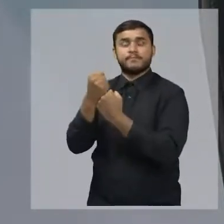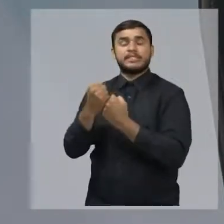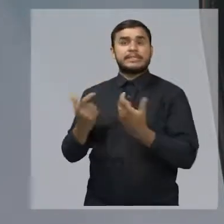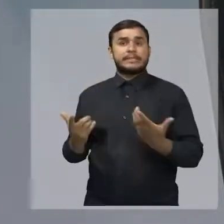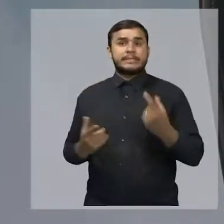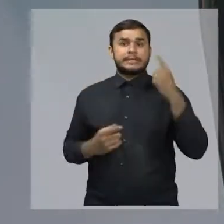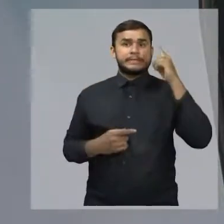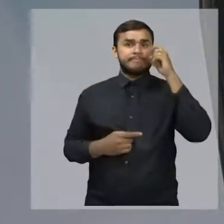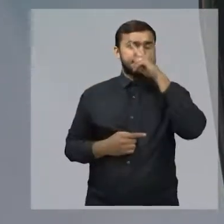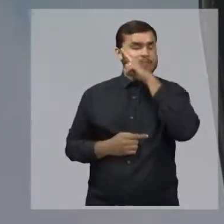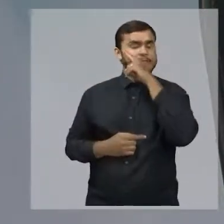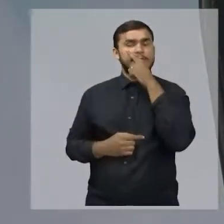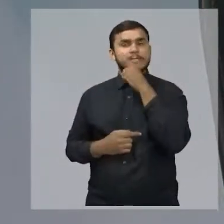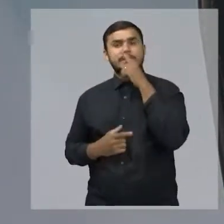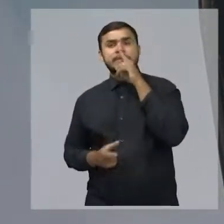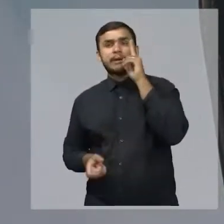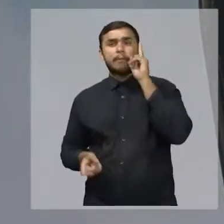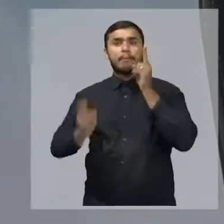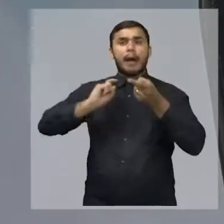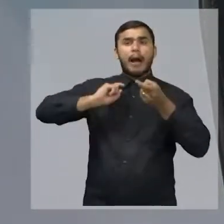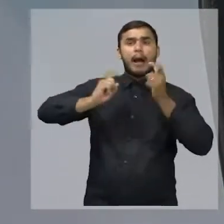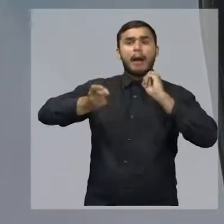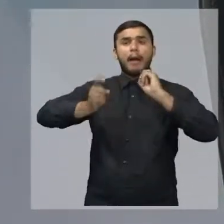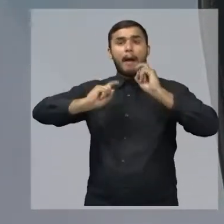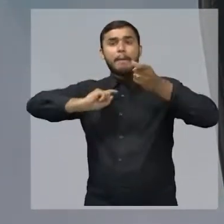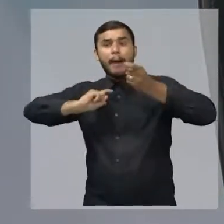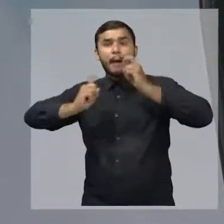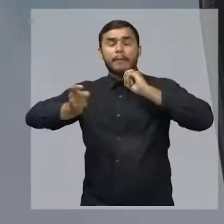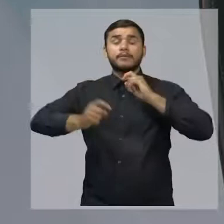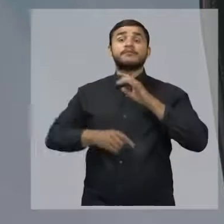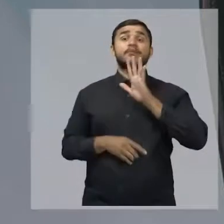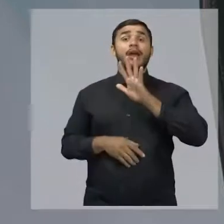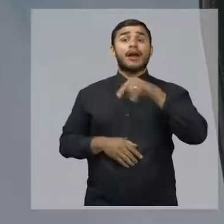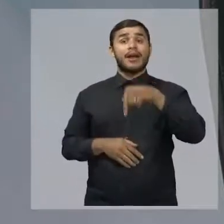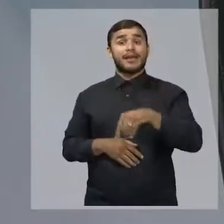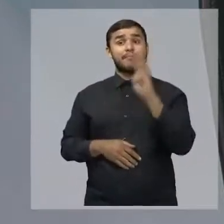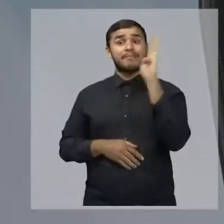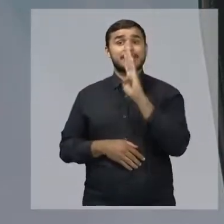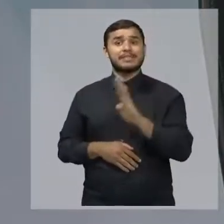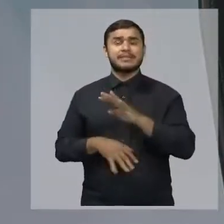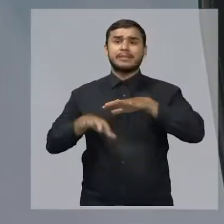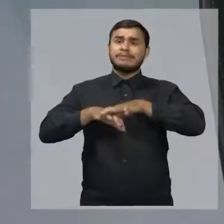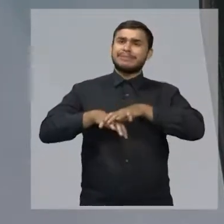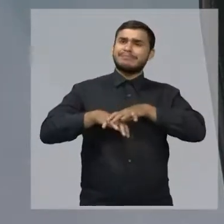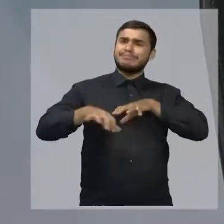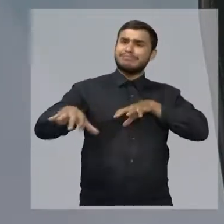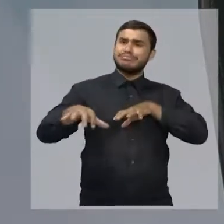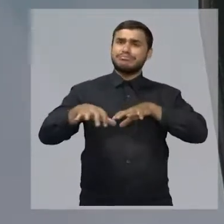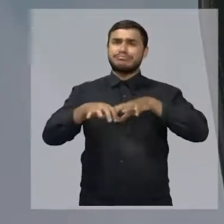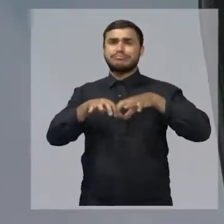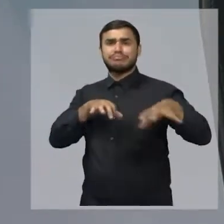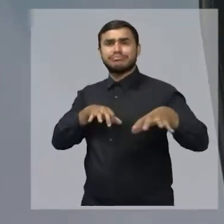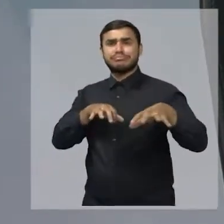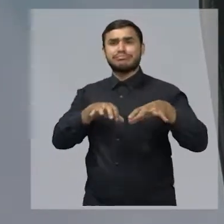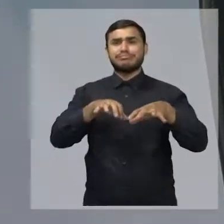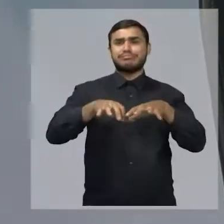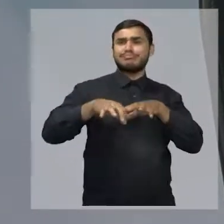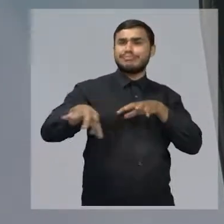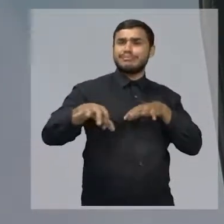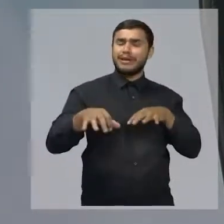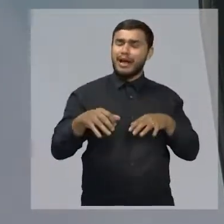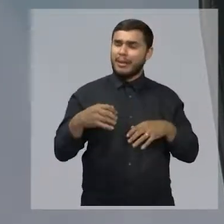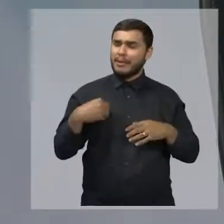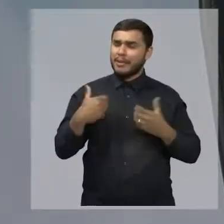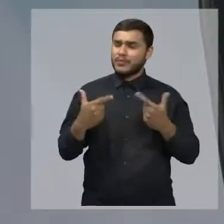certa fragmentação que a gente passa a ter na sociedade, dessa virada tecnológica que a gente tem dos anos 80 para cá, em